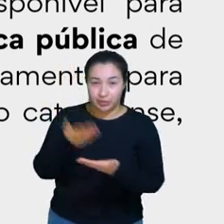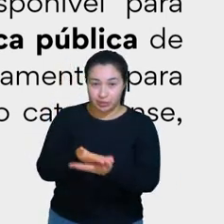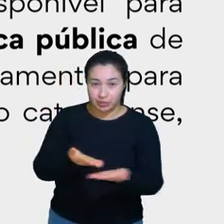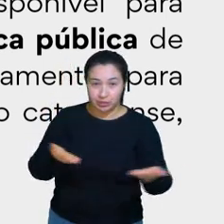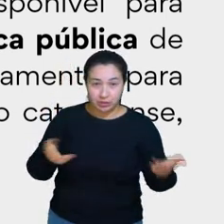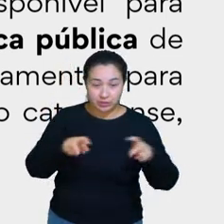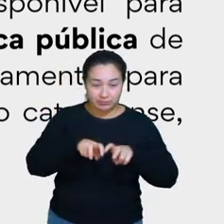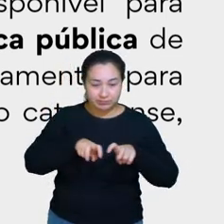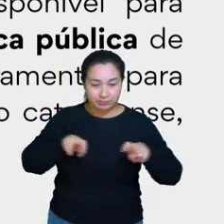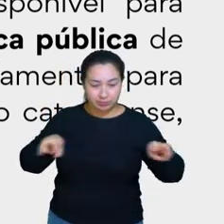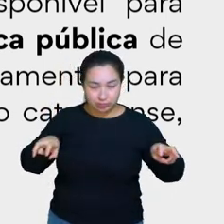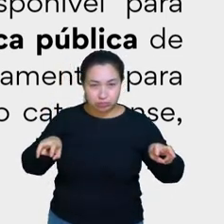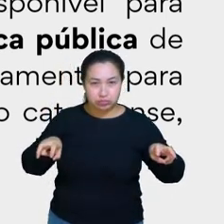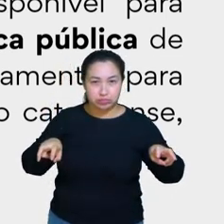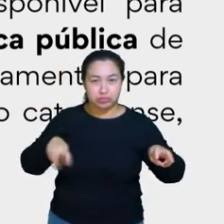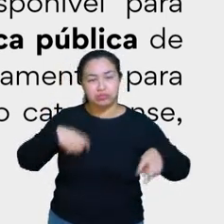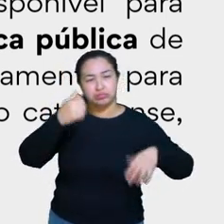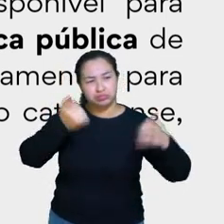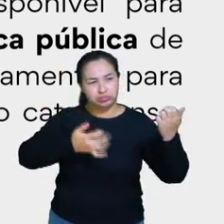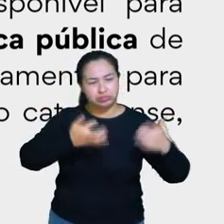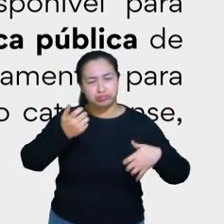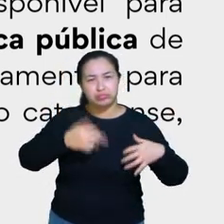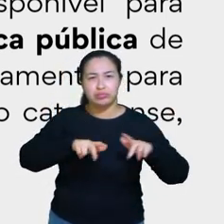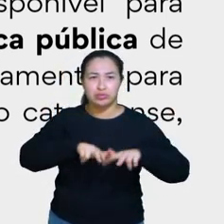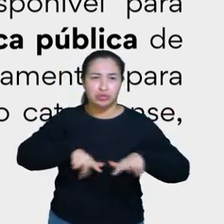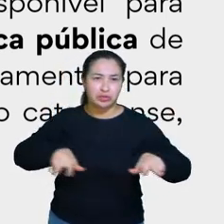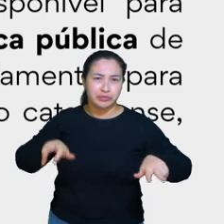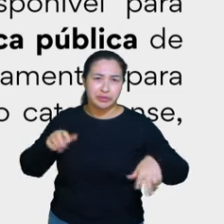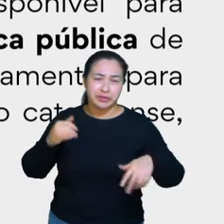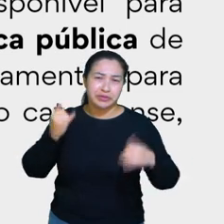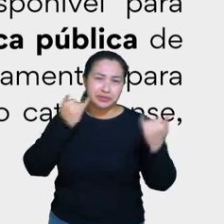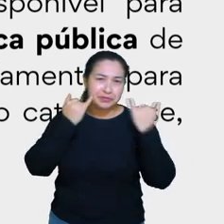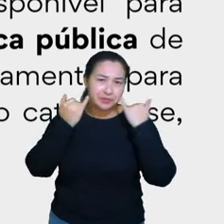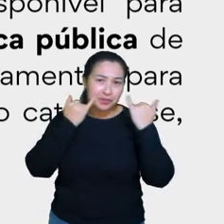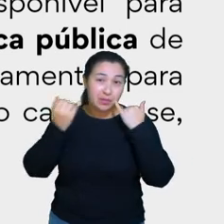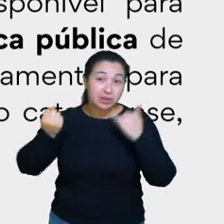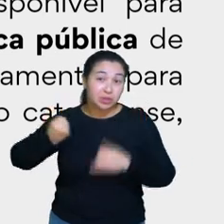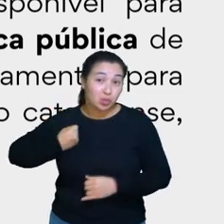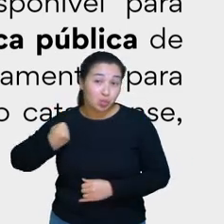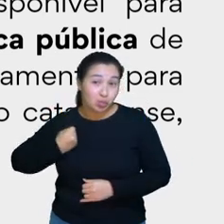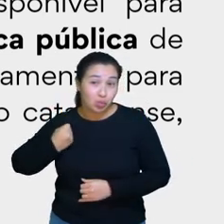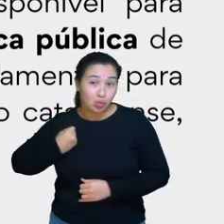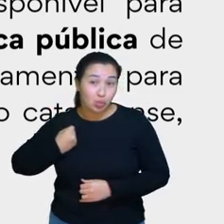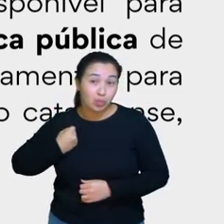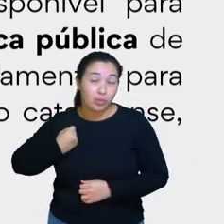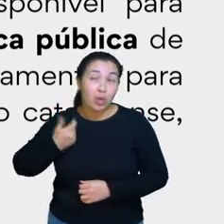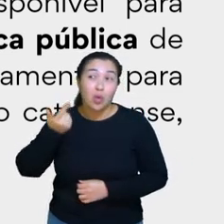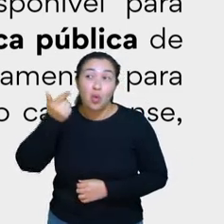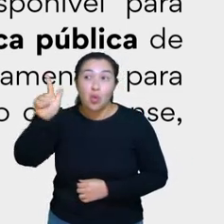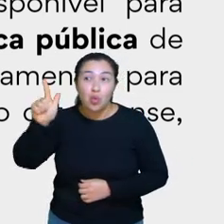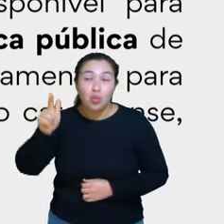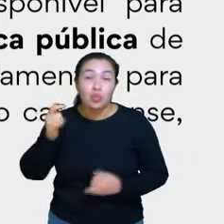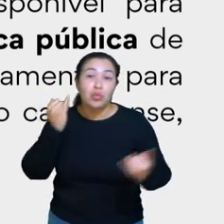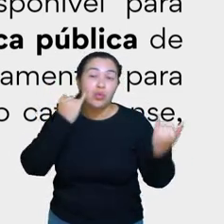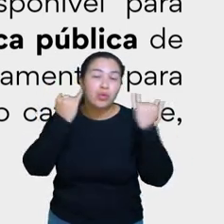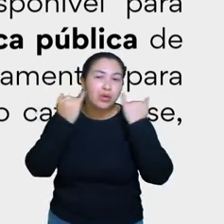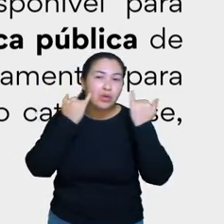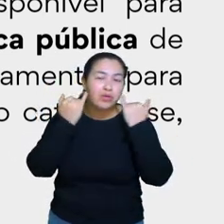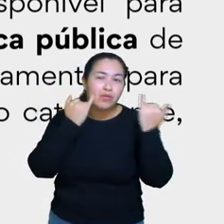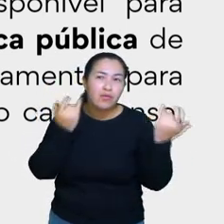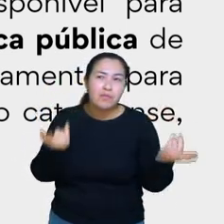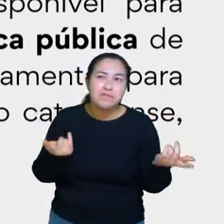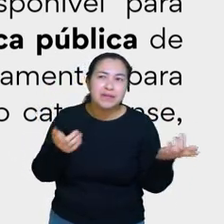trazendo questões mais objetivas numéricas dados numéricos e outros trazendo questões mais conceituais eh